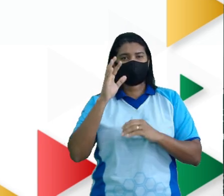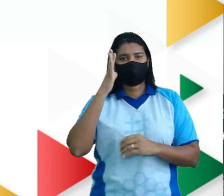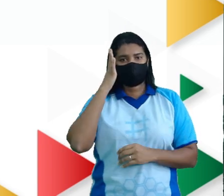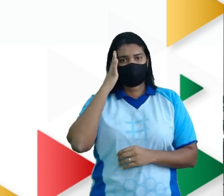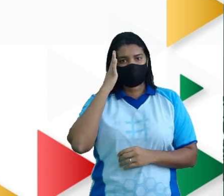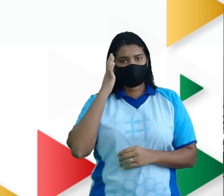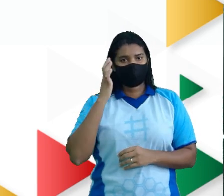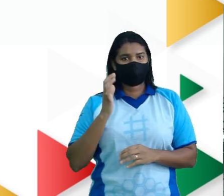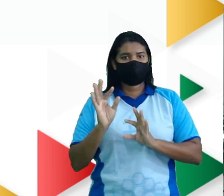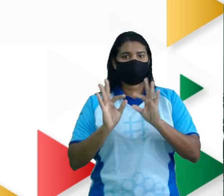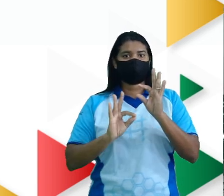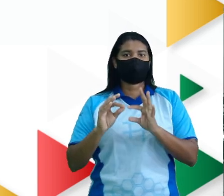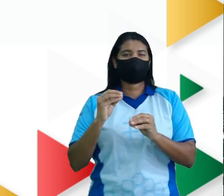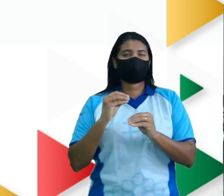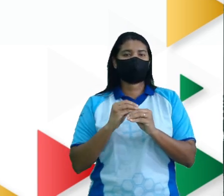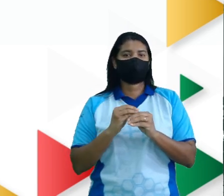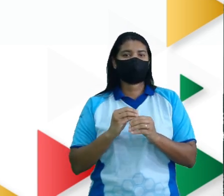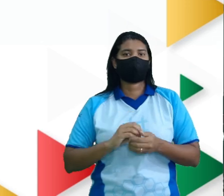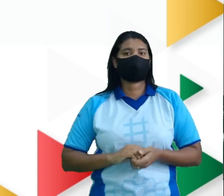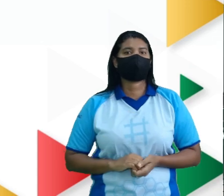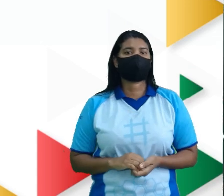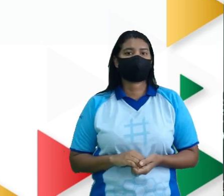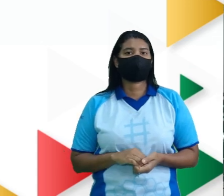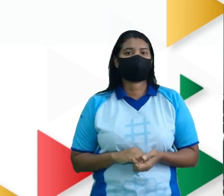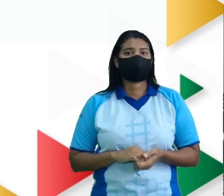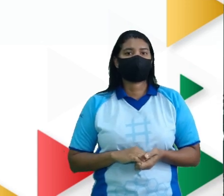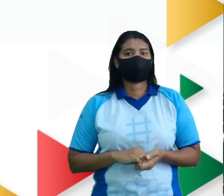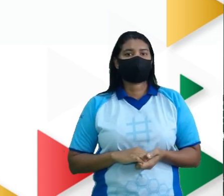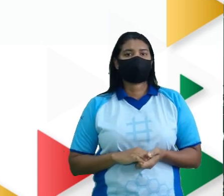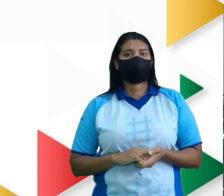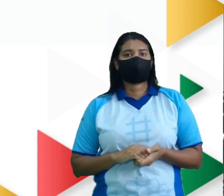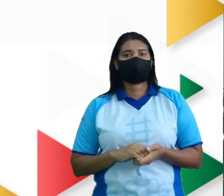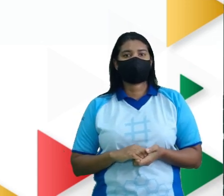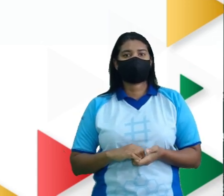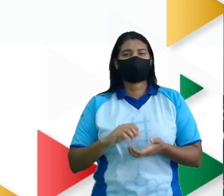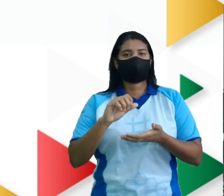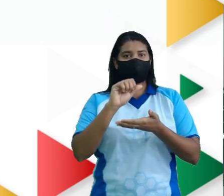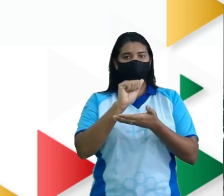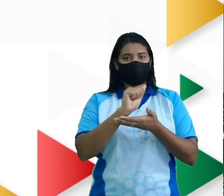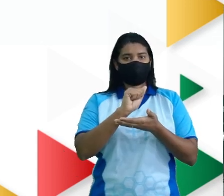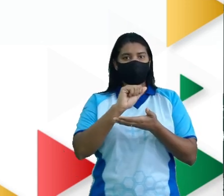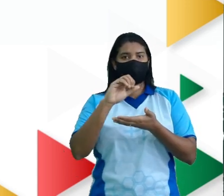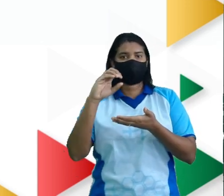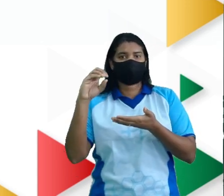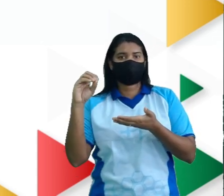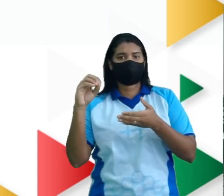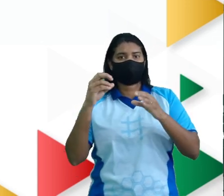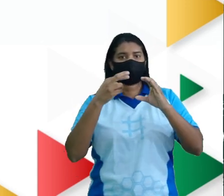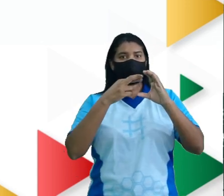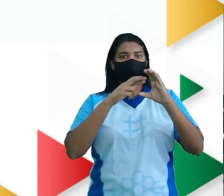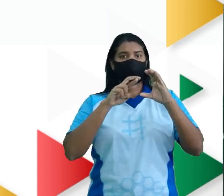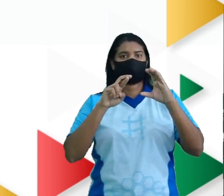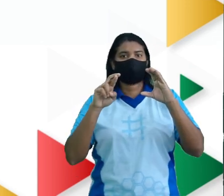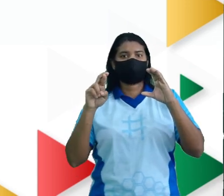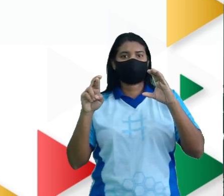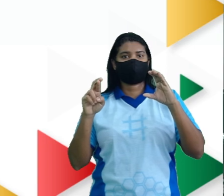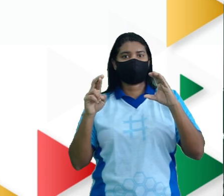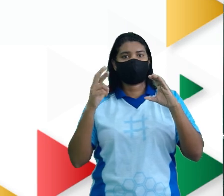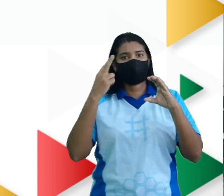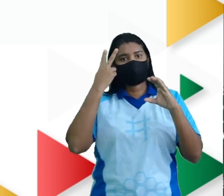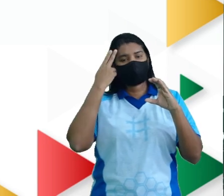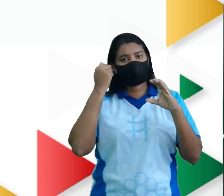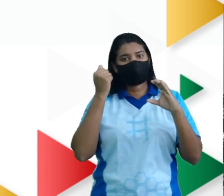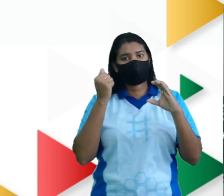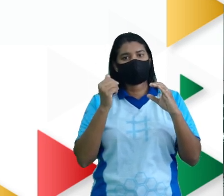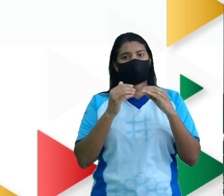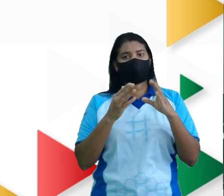eu tracei do centro O da circunferência ao ponto A, para indicar que é o raio, com a mesma abertura